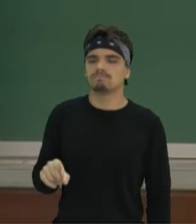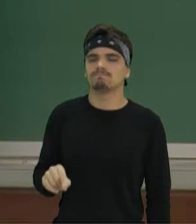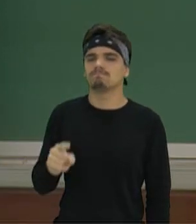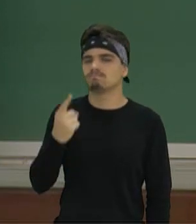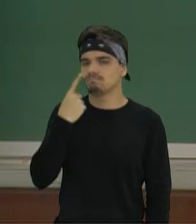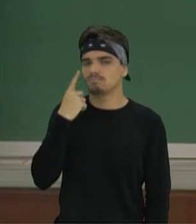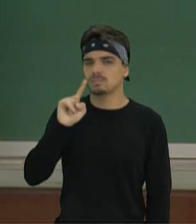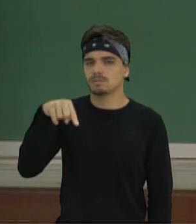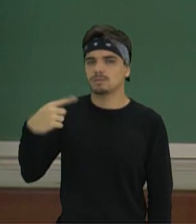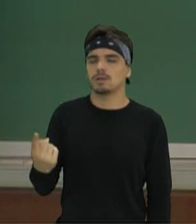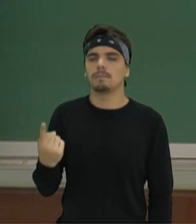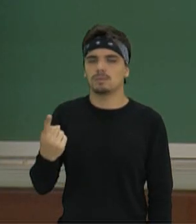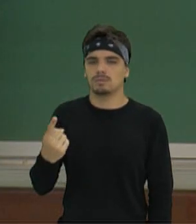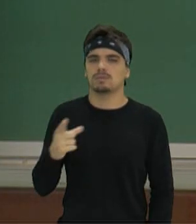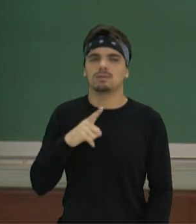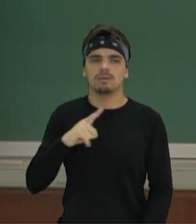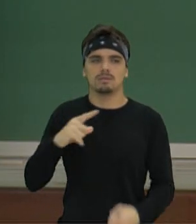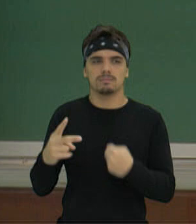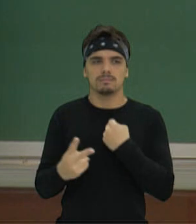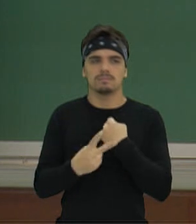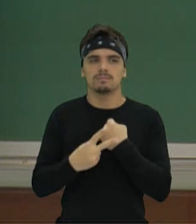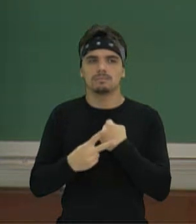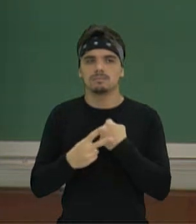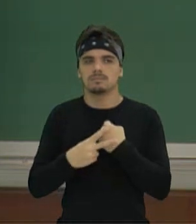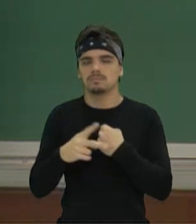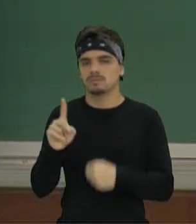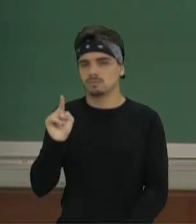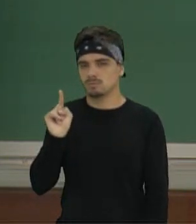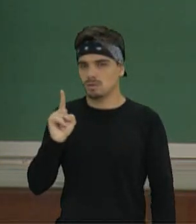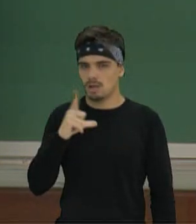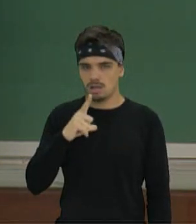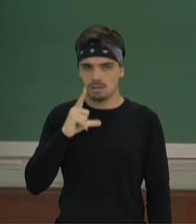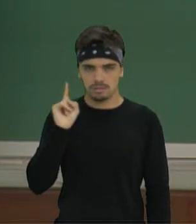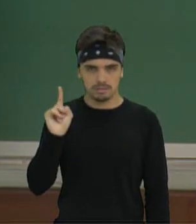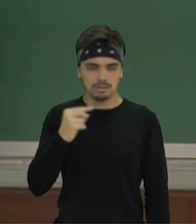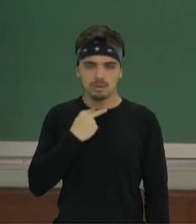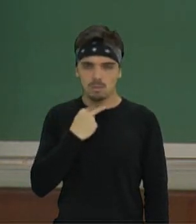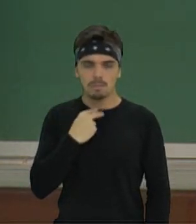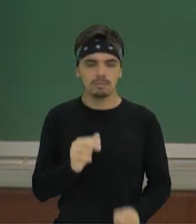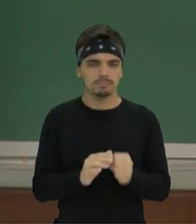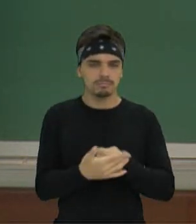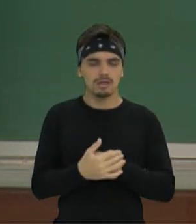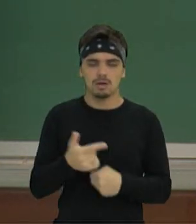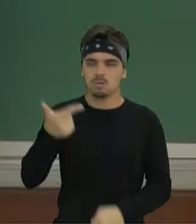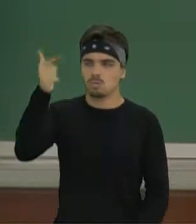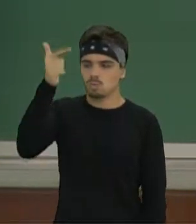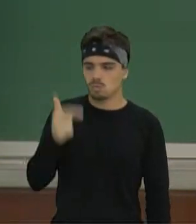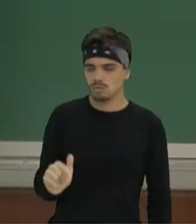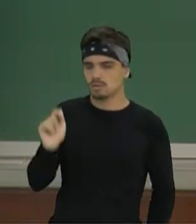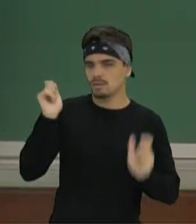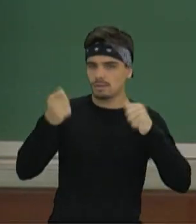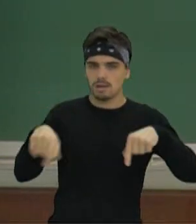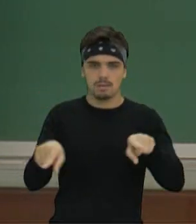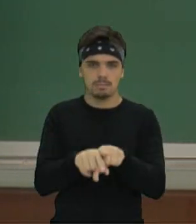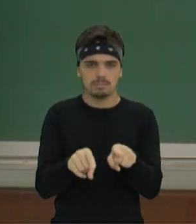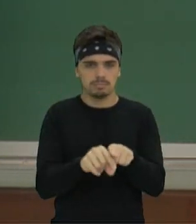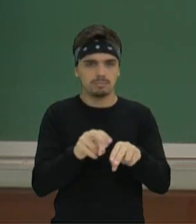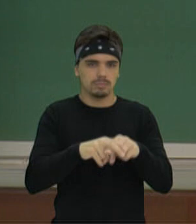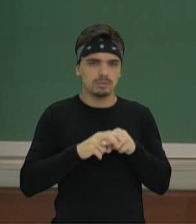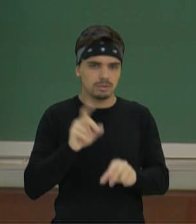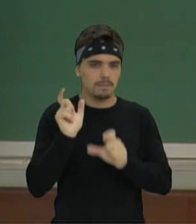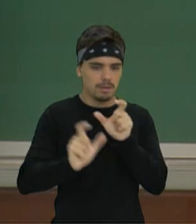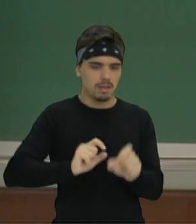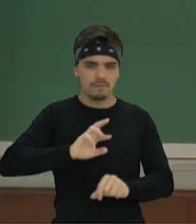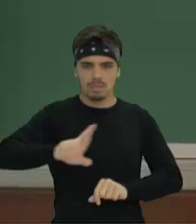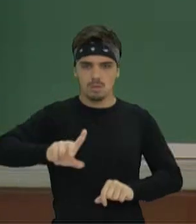that veio um verbo é essa daqui, então não pode omitir. Todas as outras a gente poderia omitir porque a palavra que veio depois não são